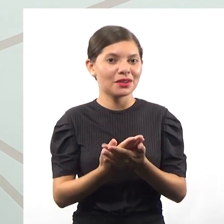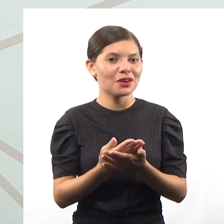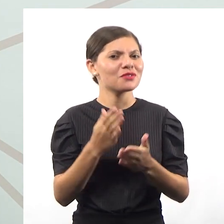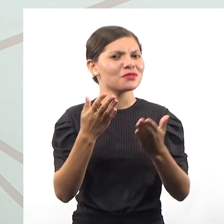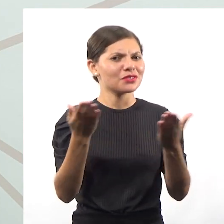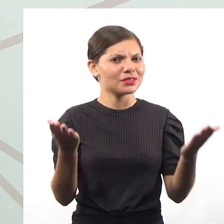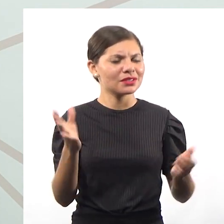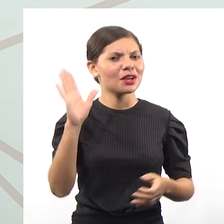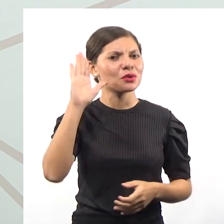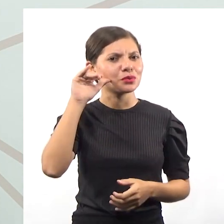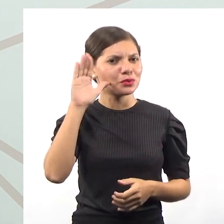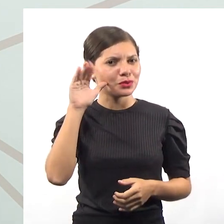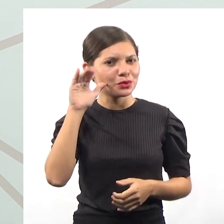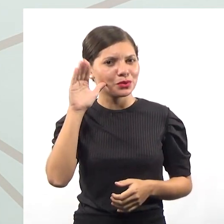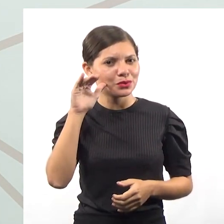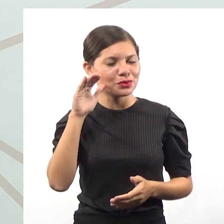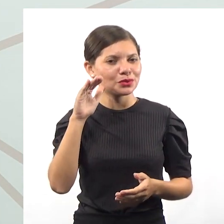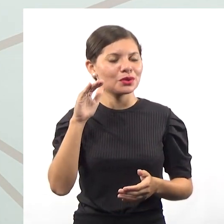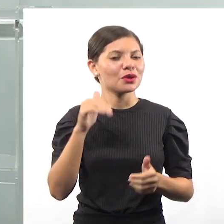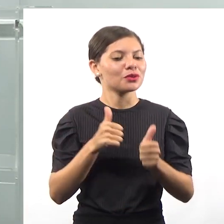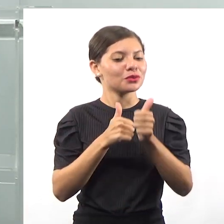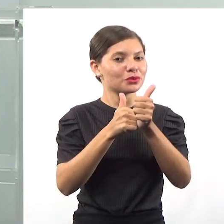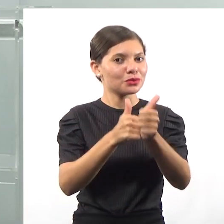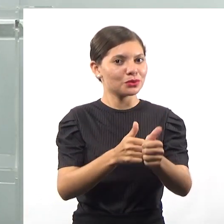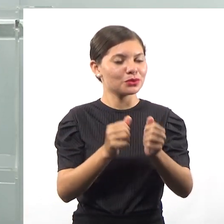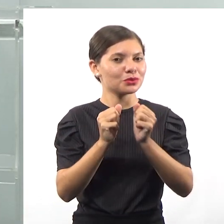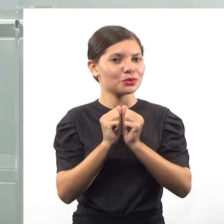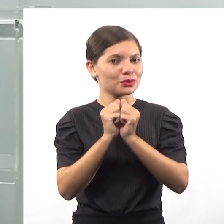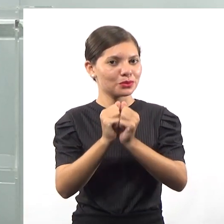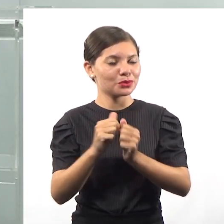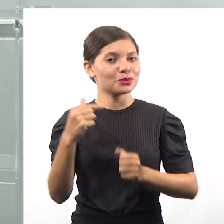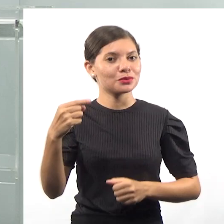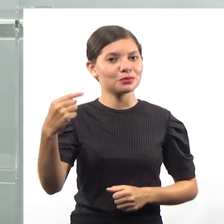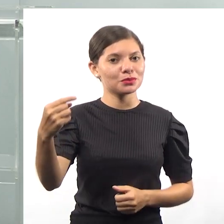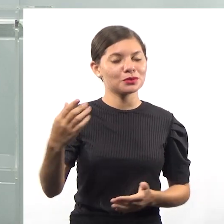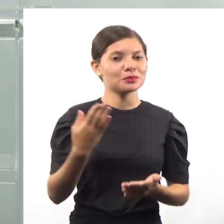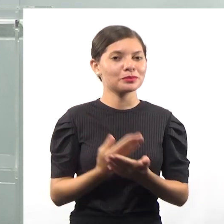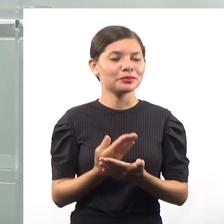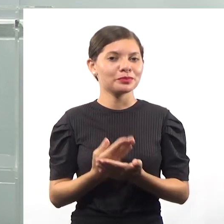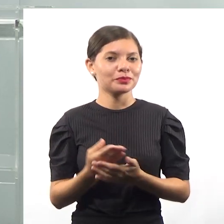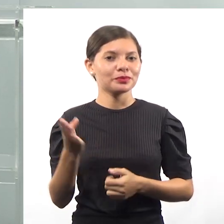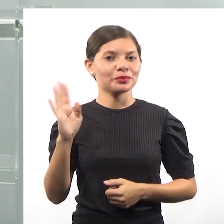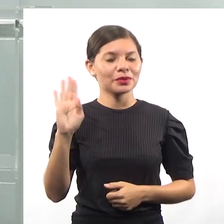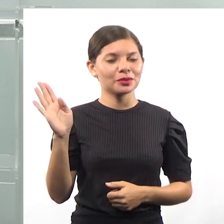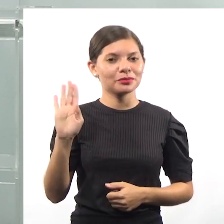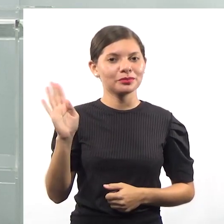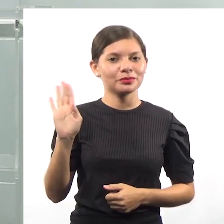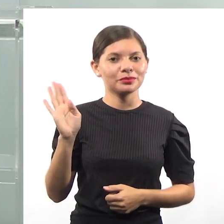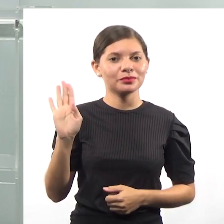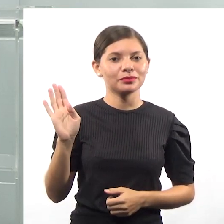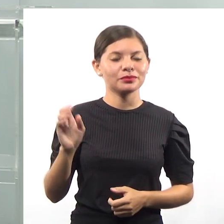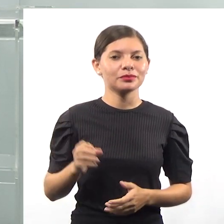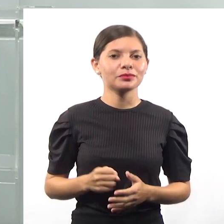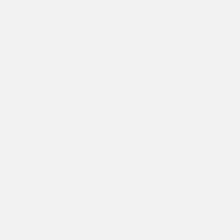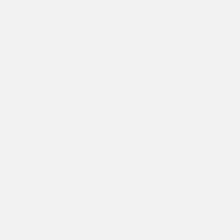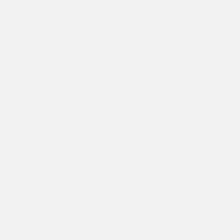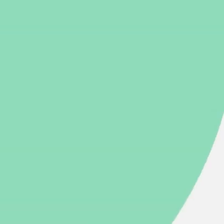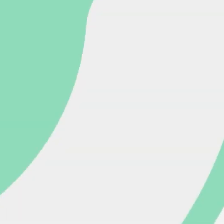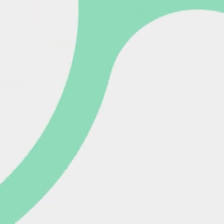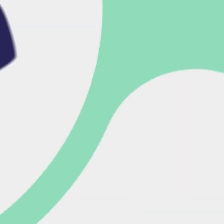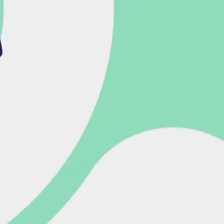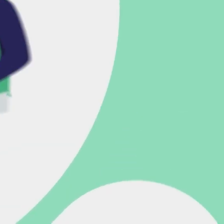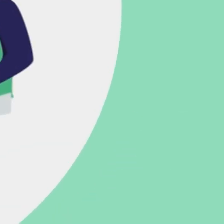você ficou curioso, então acompanhe lá os nossos próximos episódios. Até a próxima, bonanças!